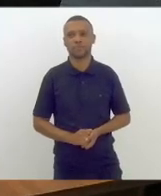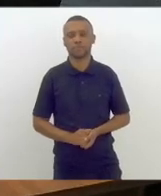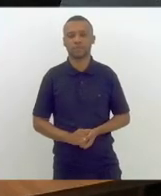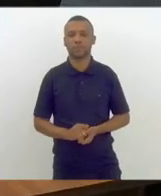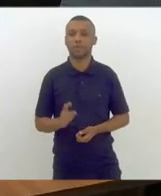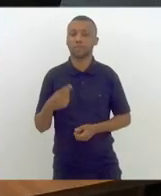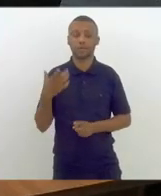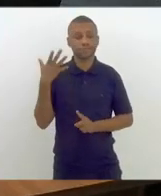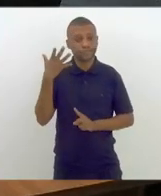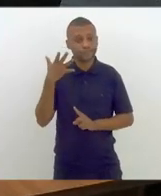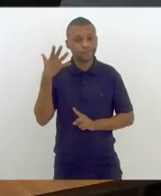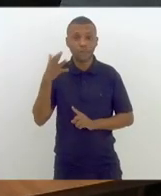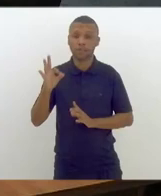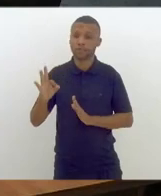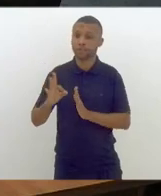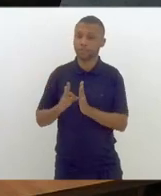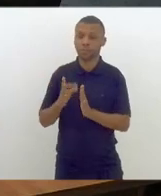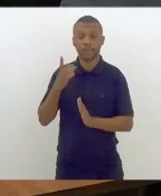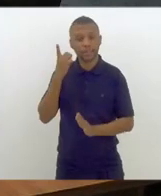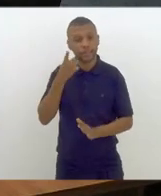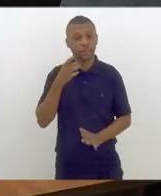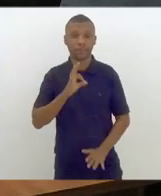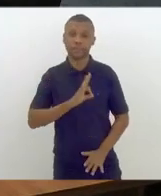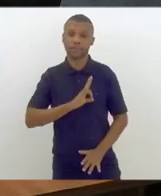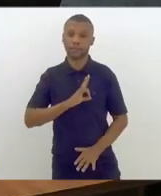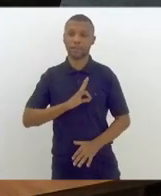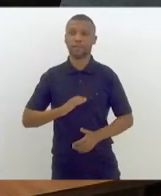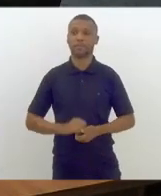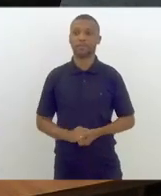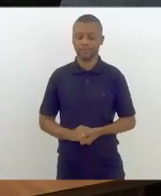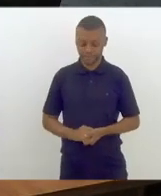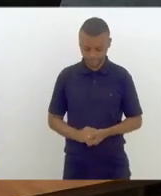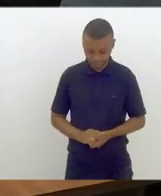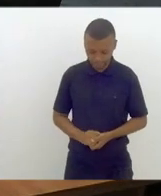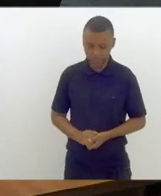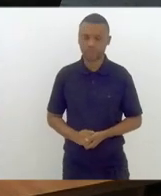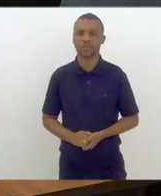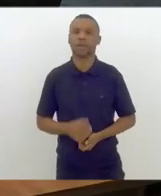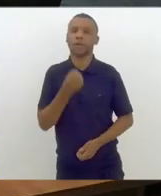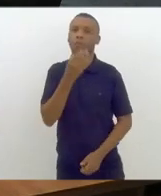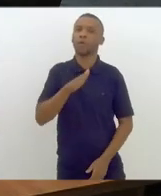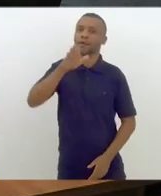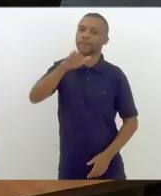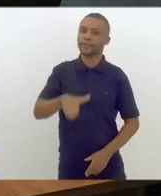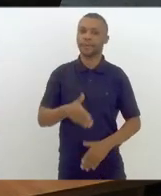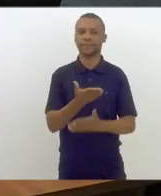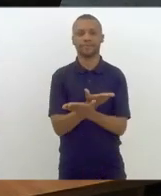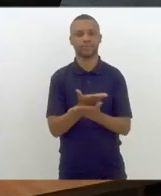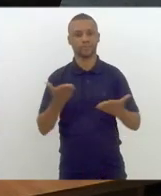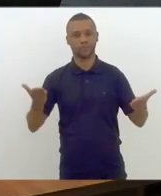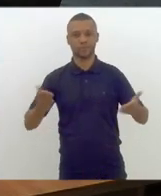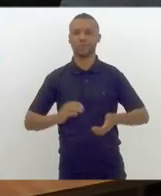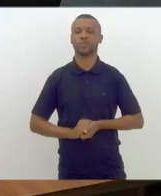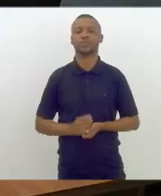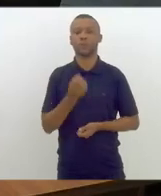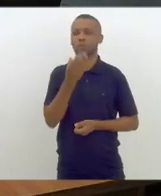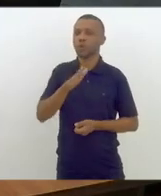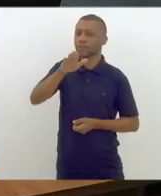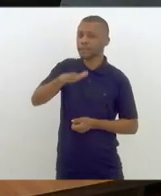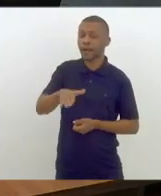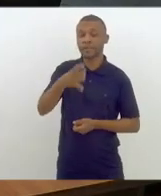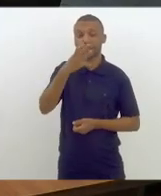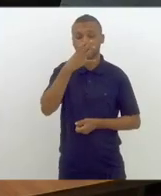Próxima oradora inscrita, deputada Marta Rocha. Boa tarde a todas e todos. Boa tarde a